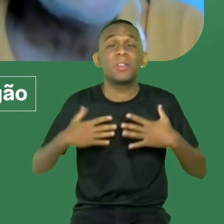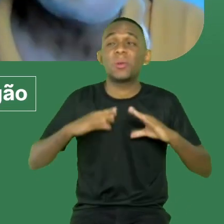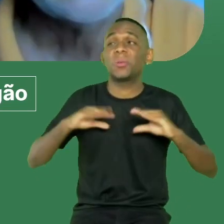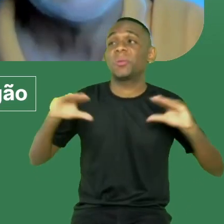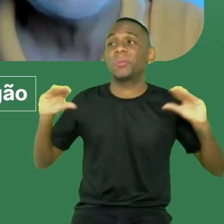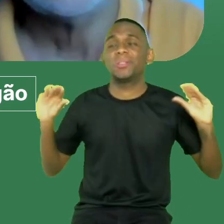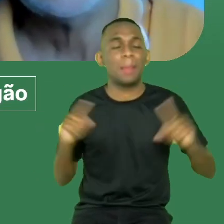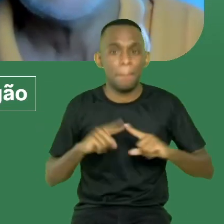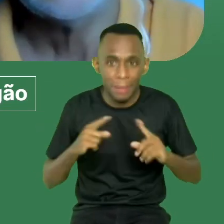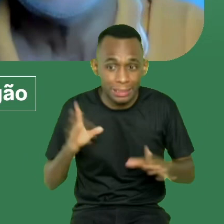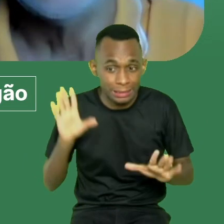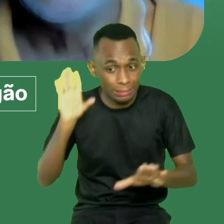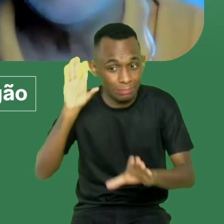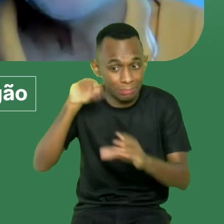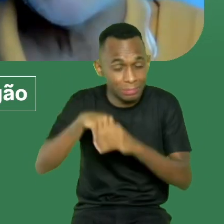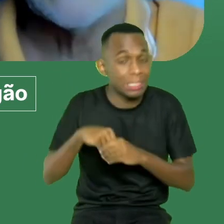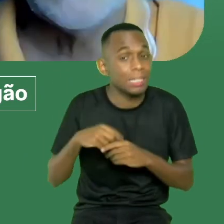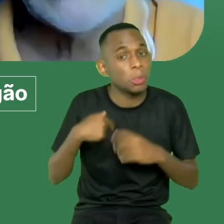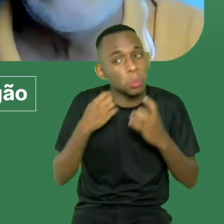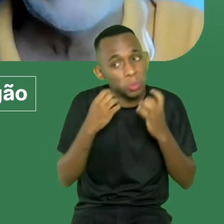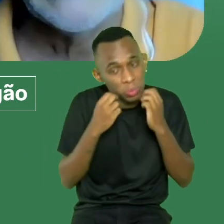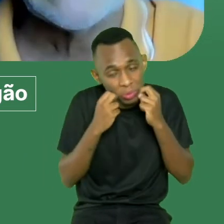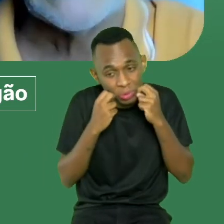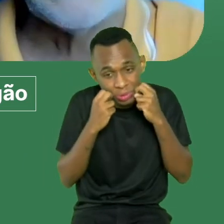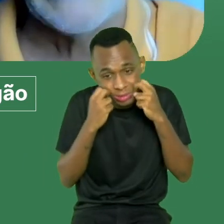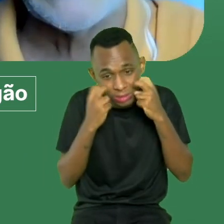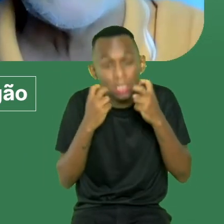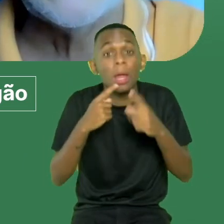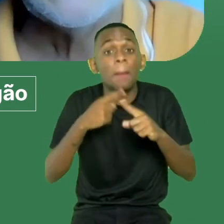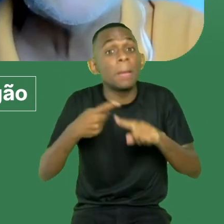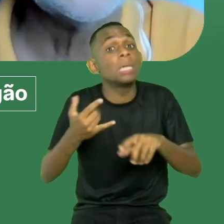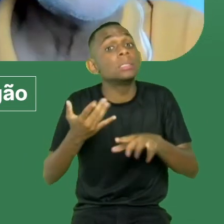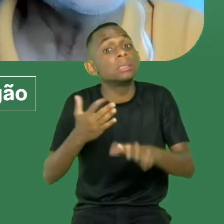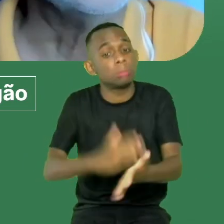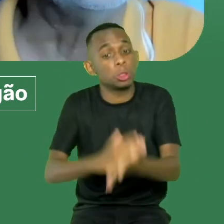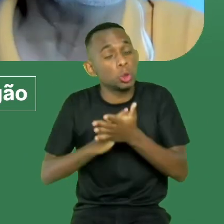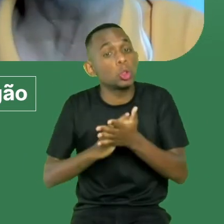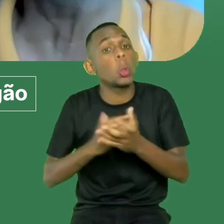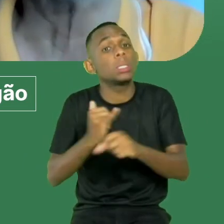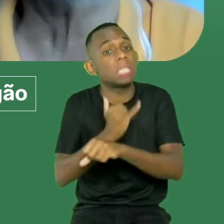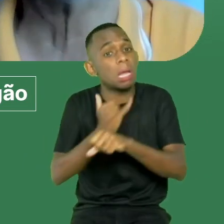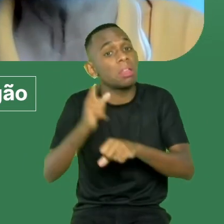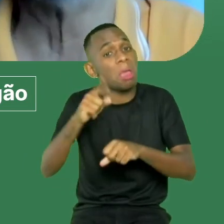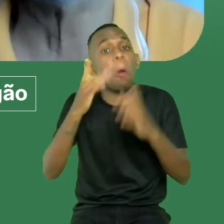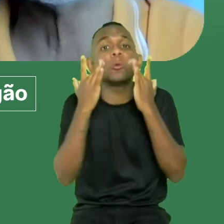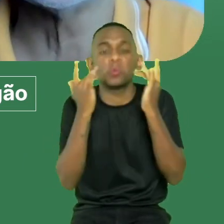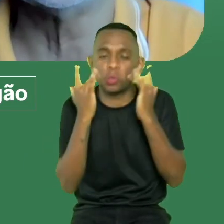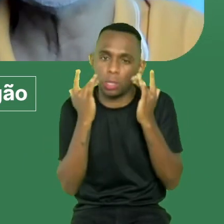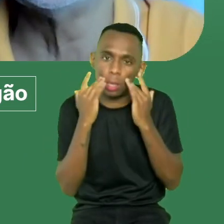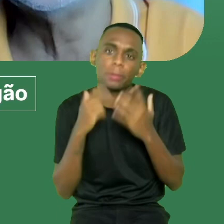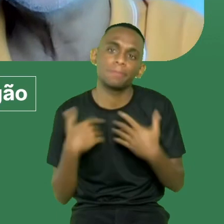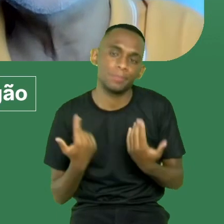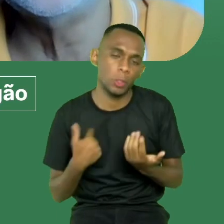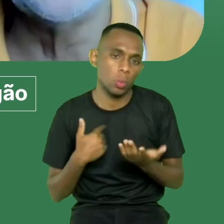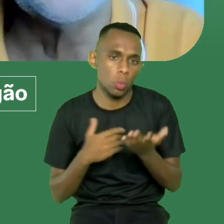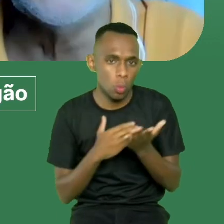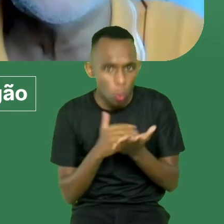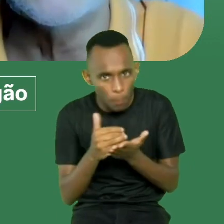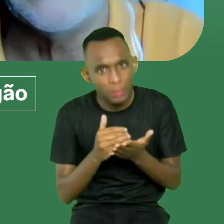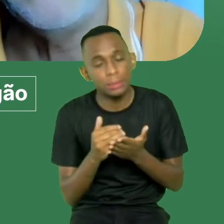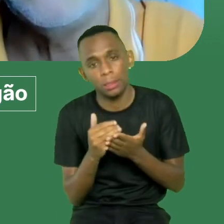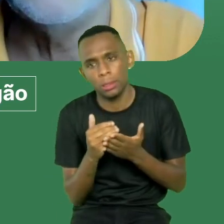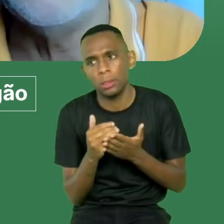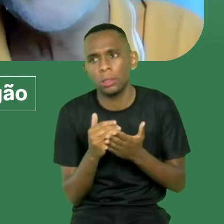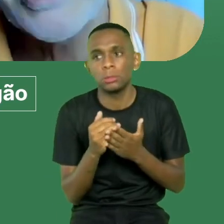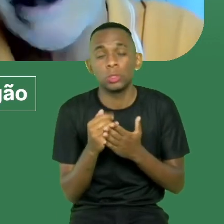Tudo teatro, né? O teatro me salvou nesse aspecto. Isso que eu comecei a fazer teatro em